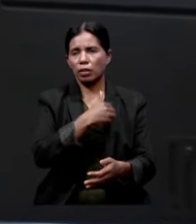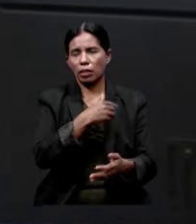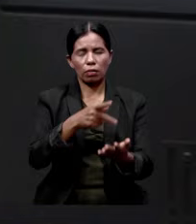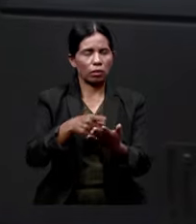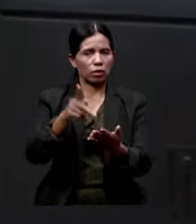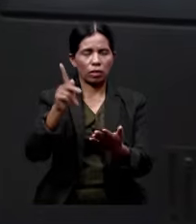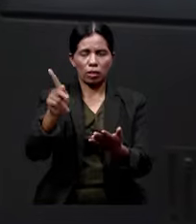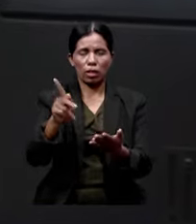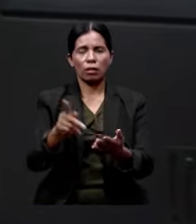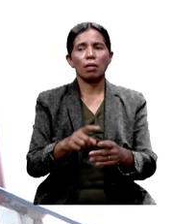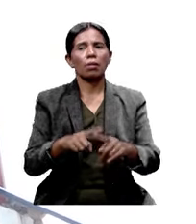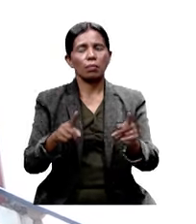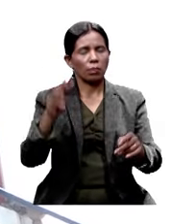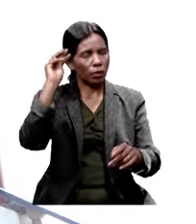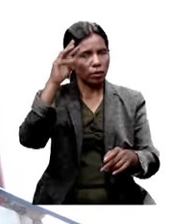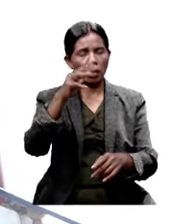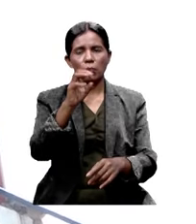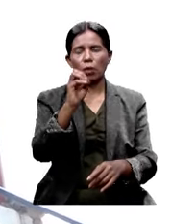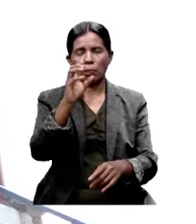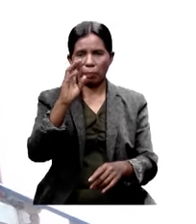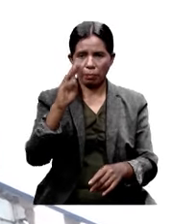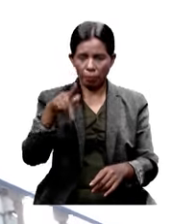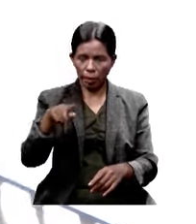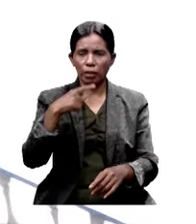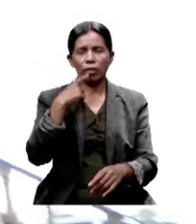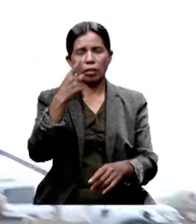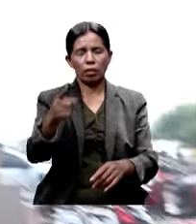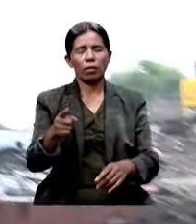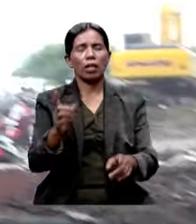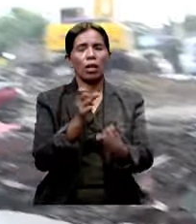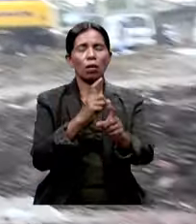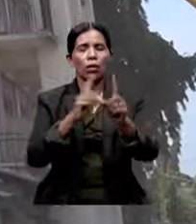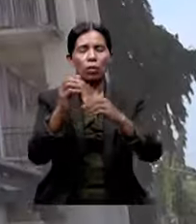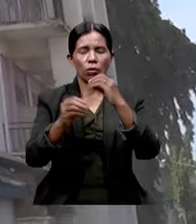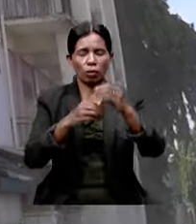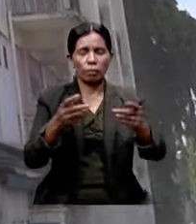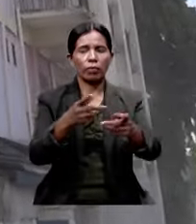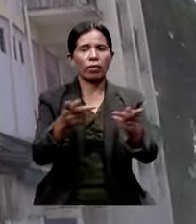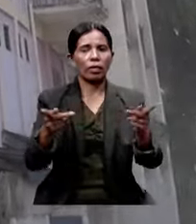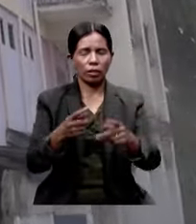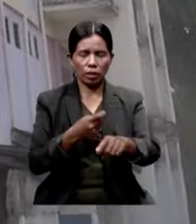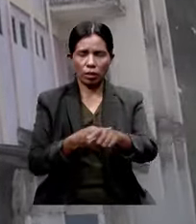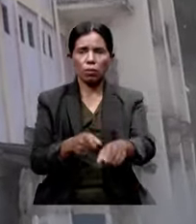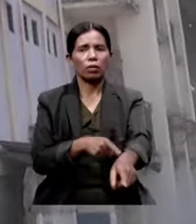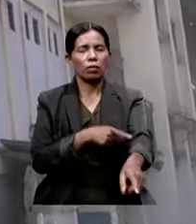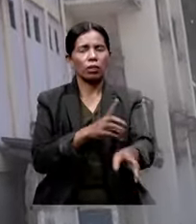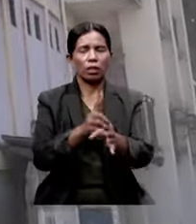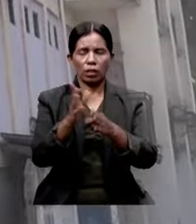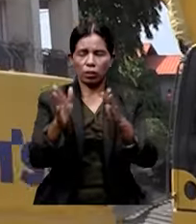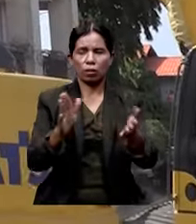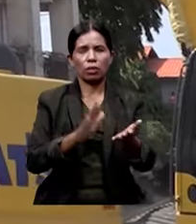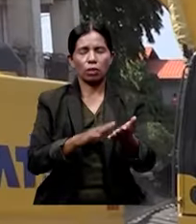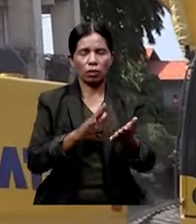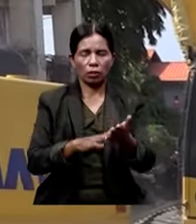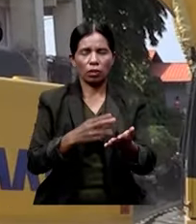indemnização. Mas bem, ministro de Obras Públicas, Samuel Marçal, clarifica, negociação com a Barai refere lá ona tempo naro, diretor da Escola Colégio